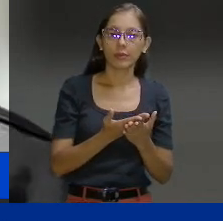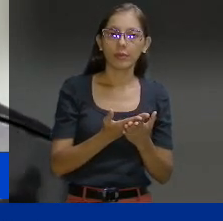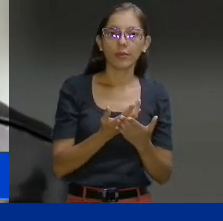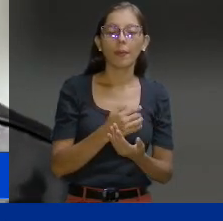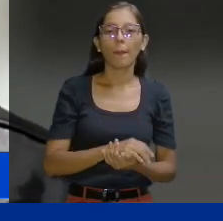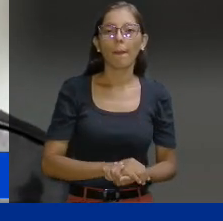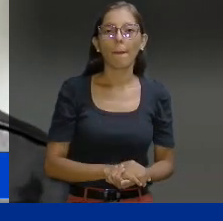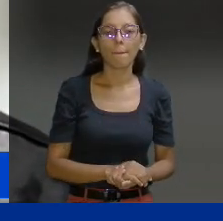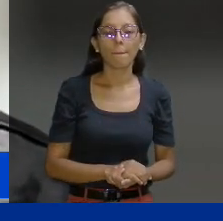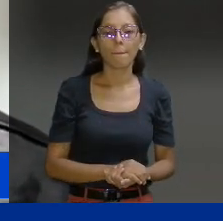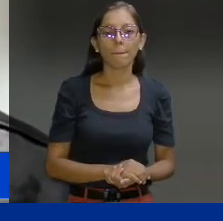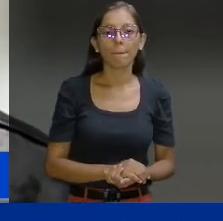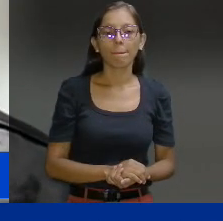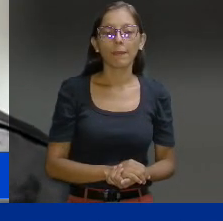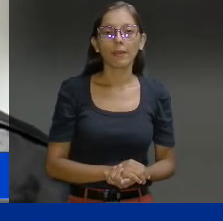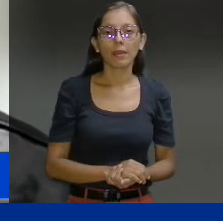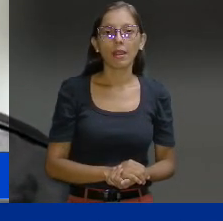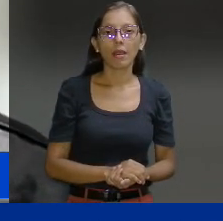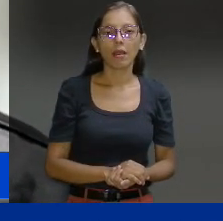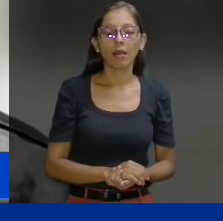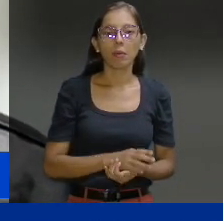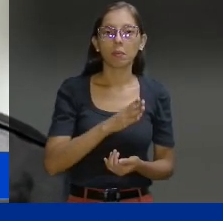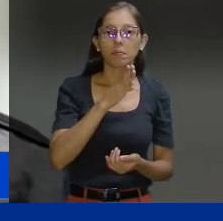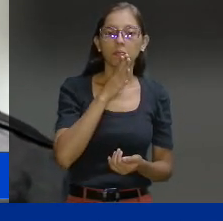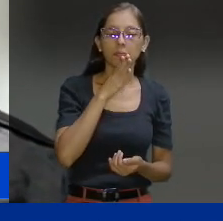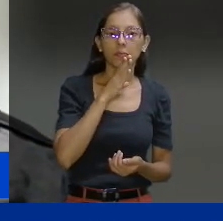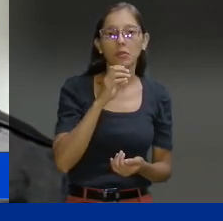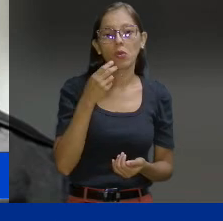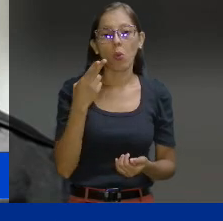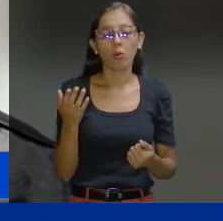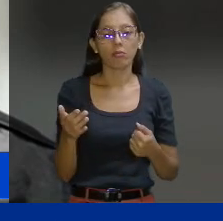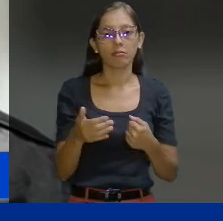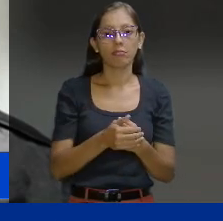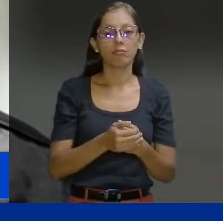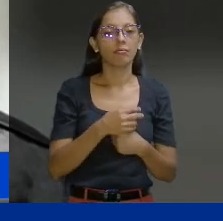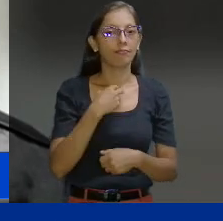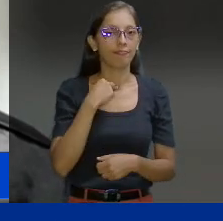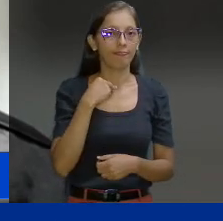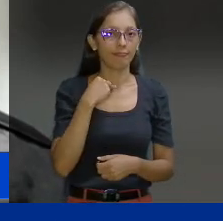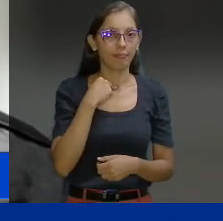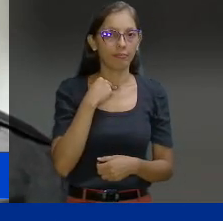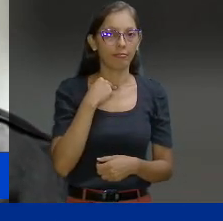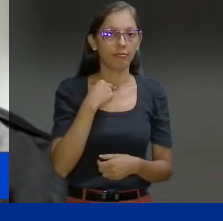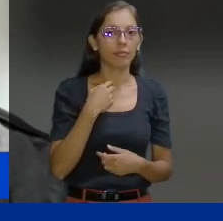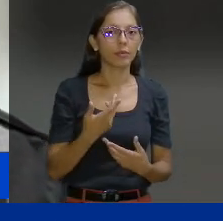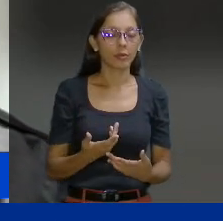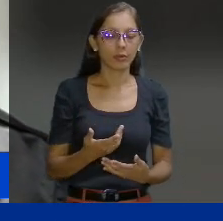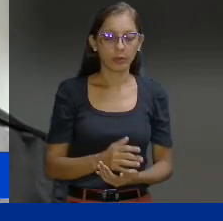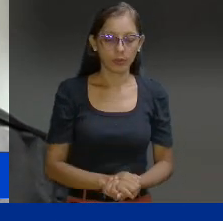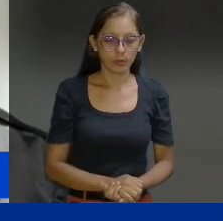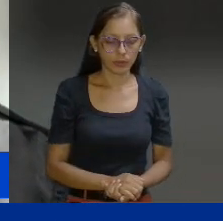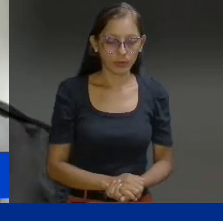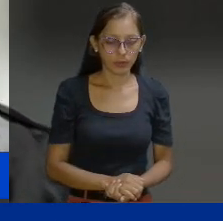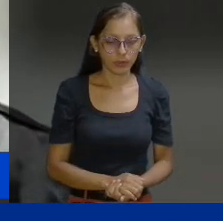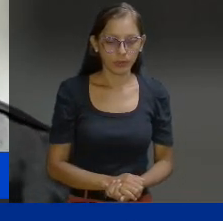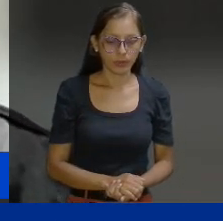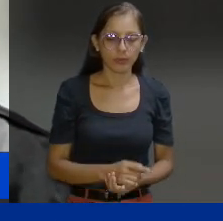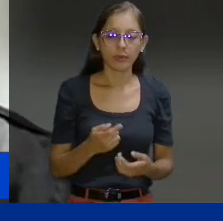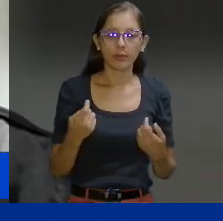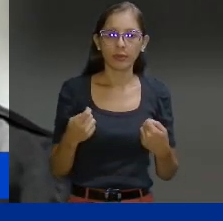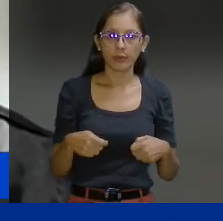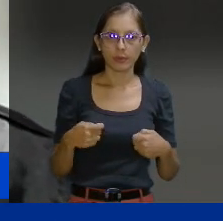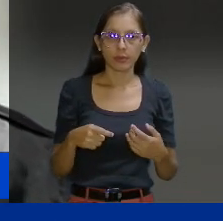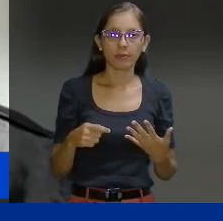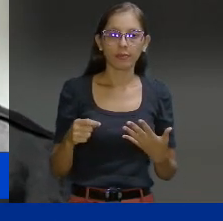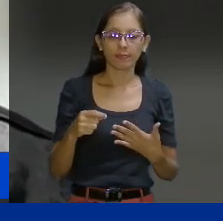haja omissão. Ele não pode se ater à mera escrita contábil, conforme todos os